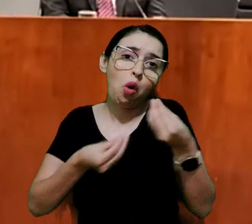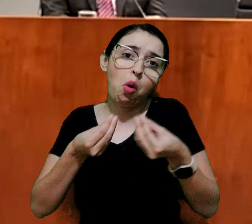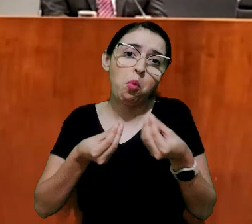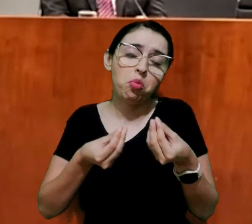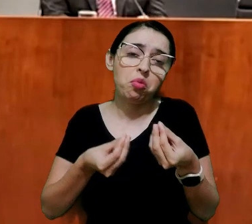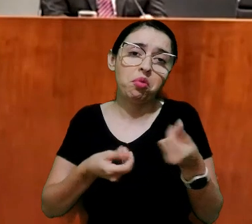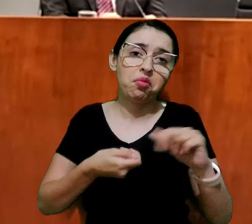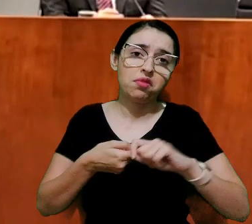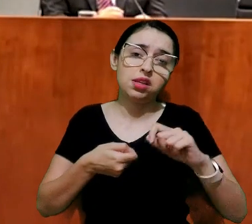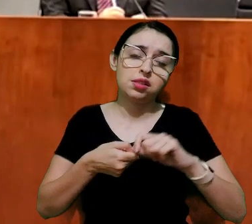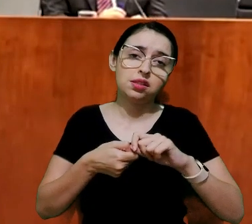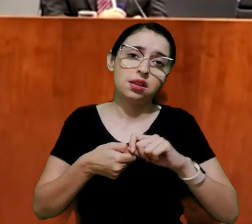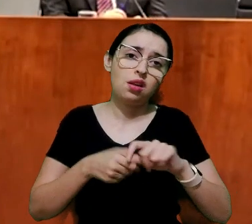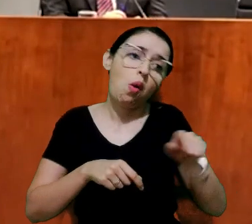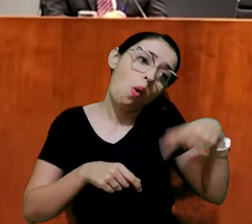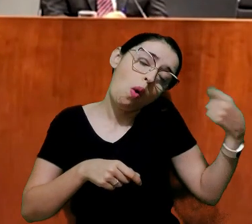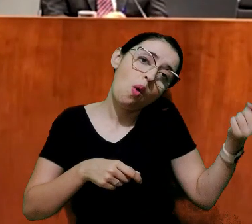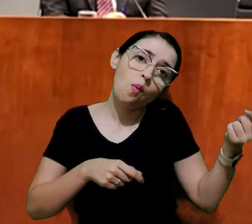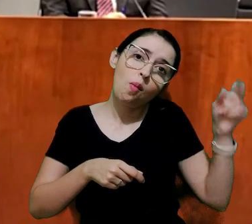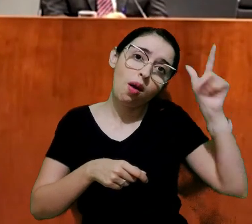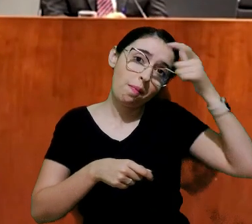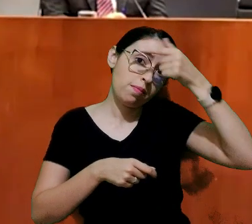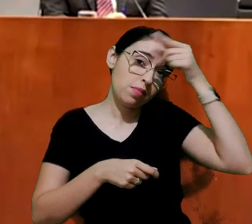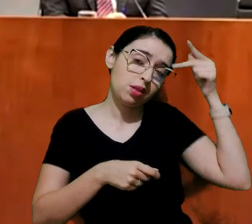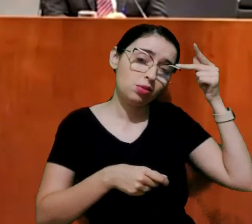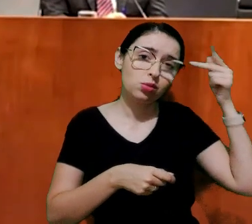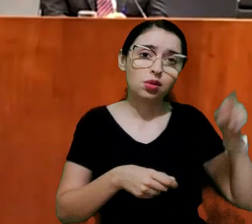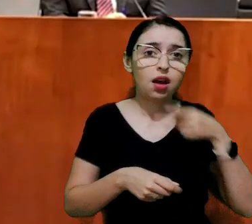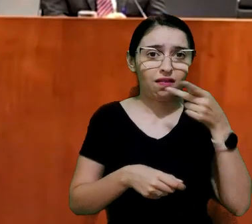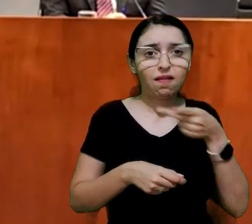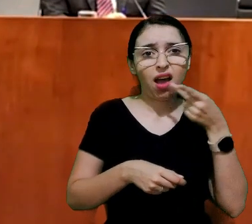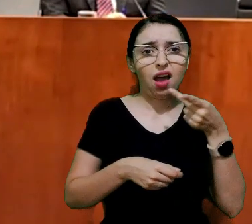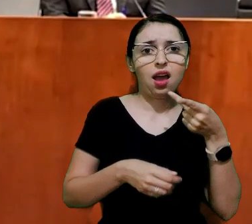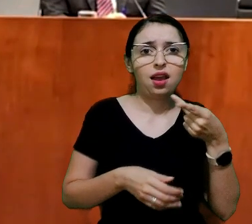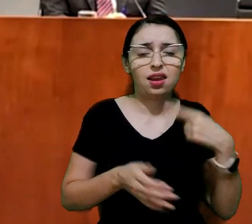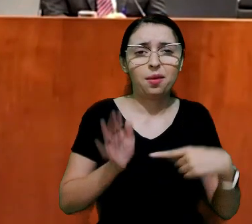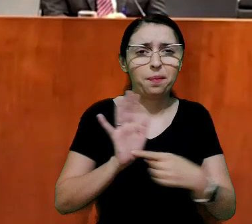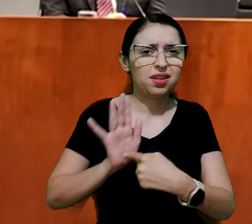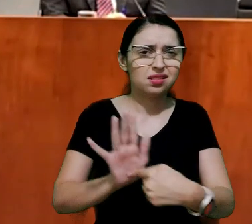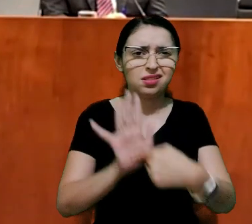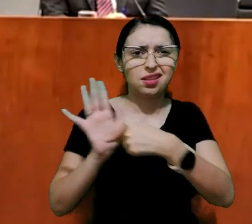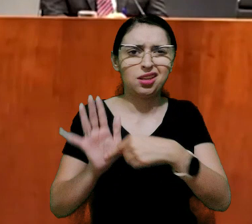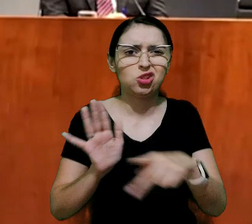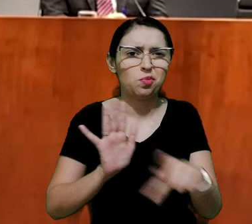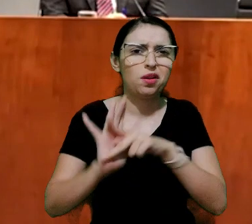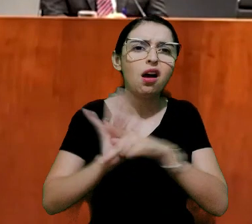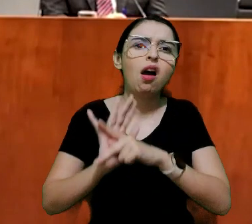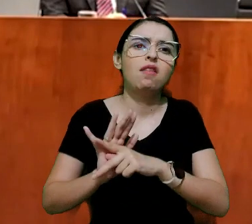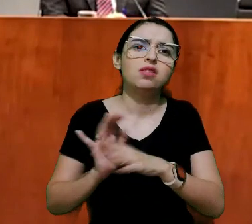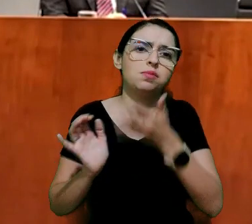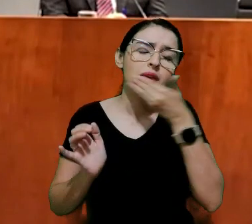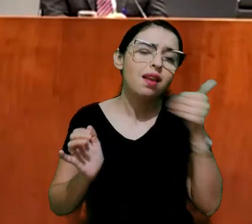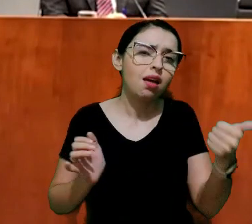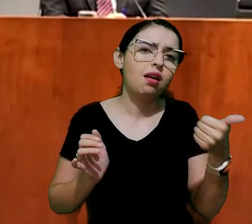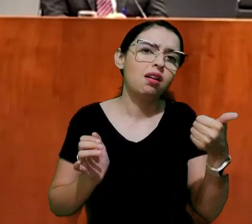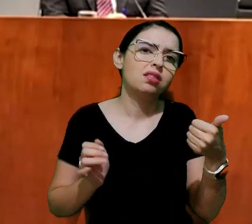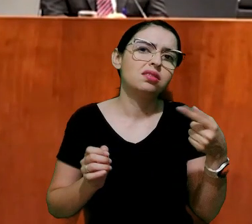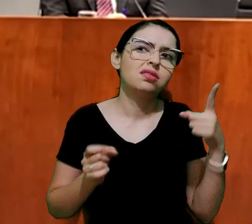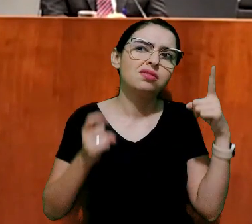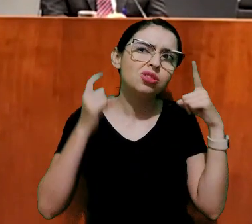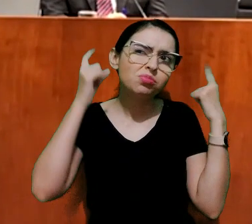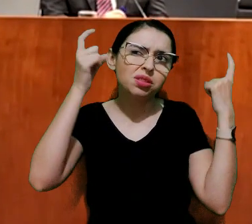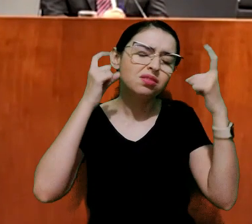parte questione de maneira muito efusiva, com provas muito salientes, que possa pôr em dúvida a